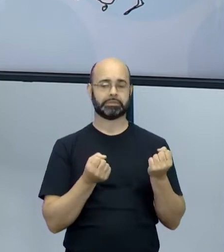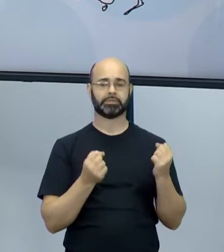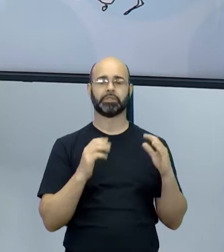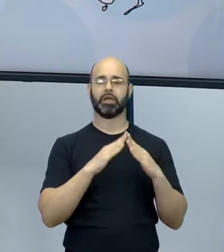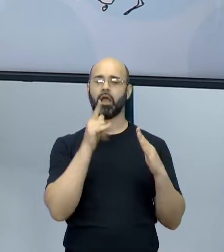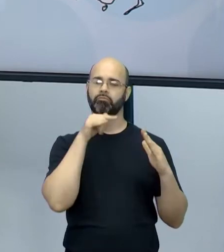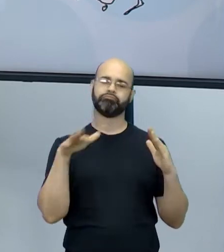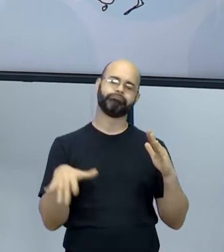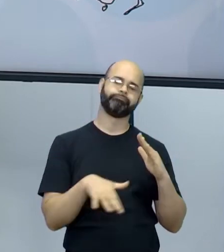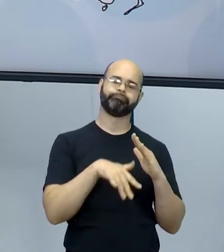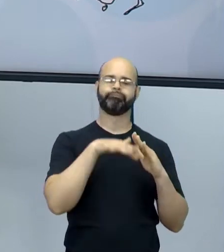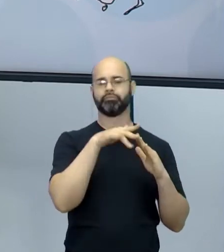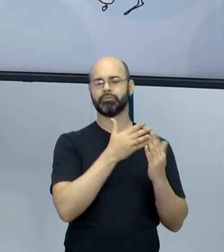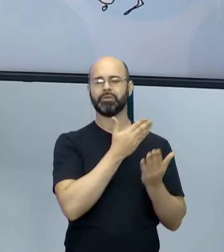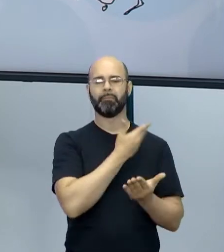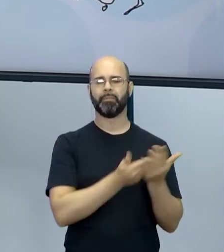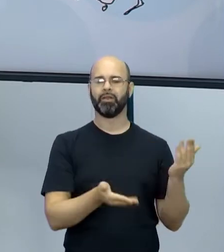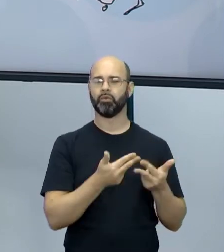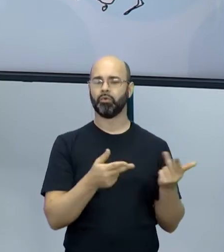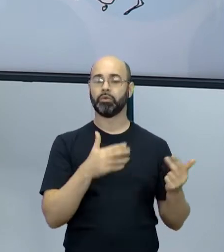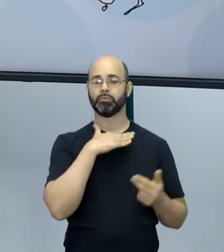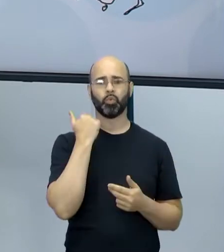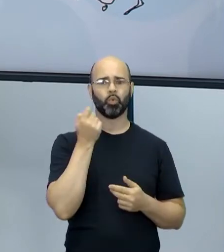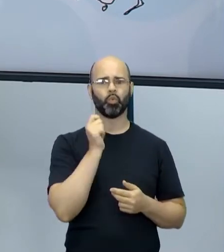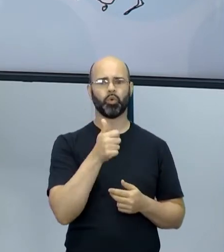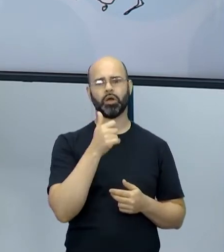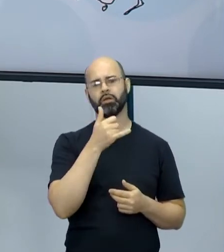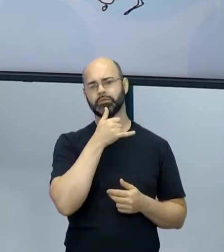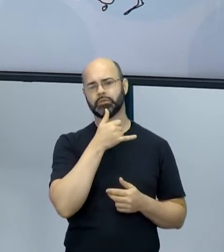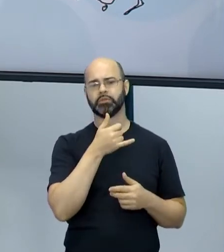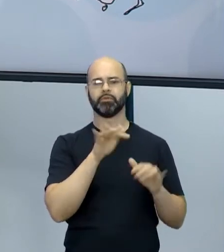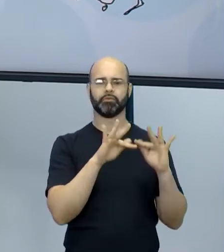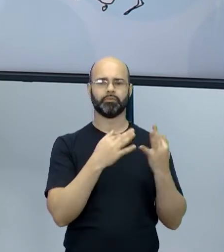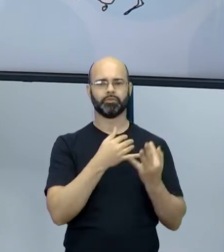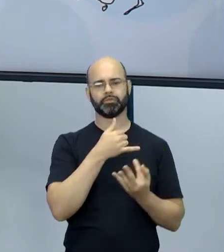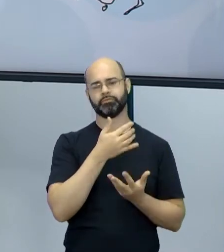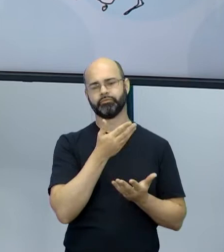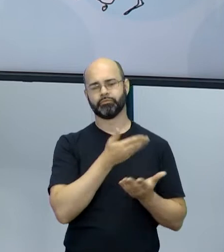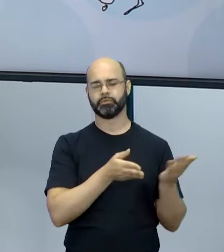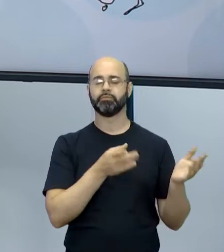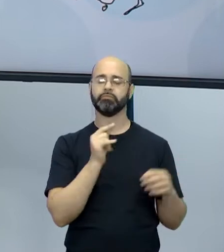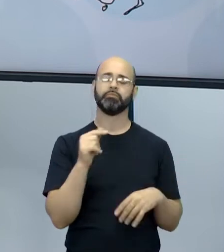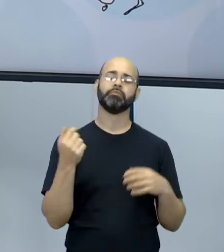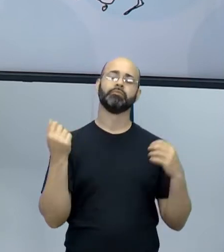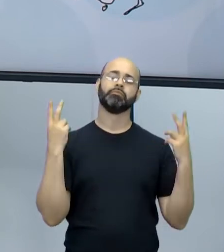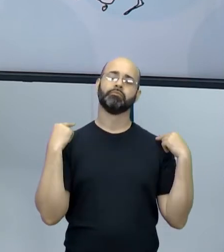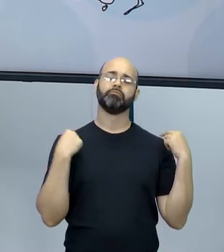invadida pela água, perdeu um monte de coisa, quase morreu afogado, a família quase morreu. E ele dirigindo o táxi,